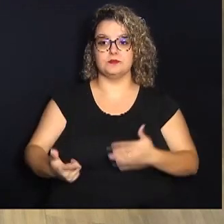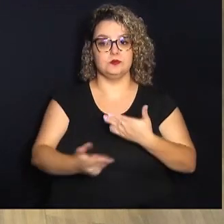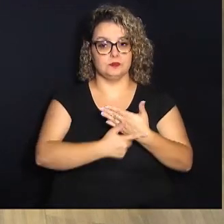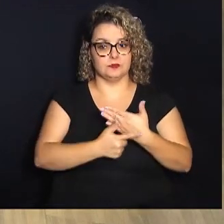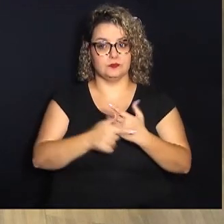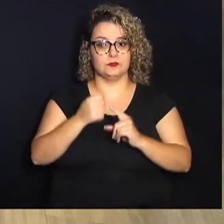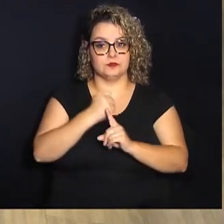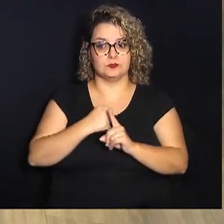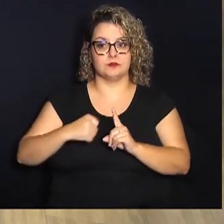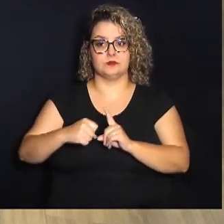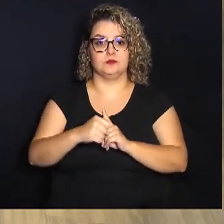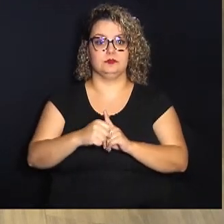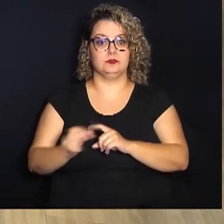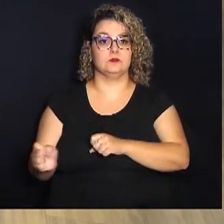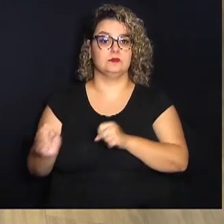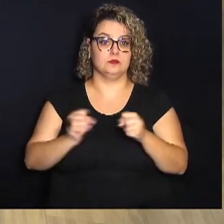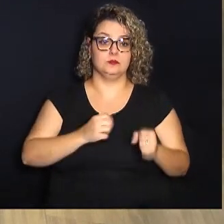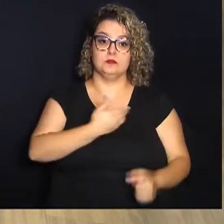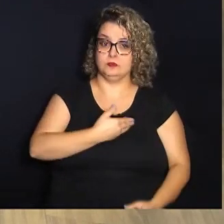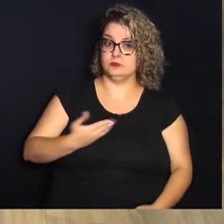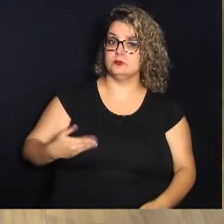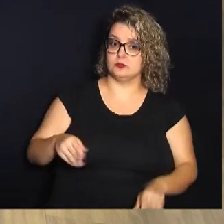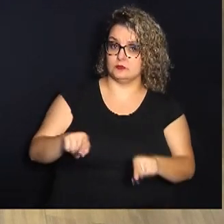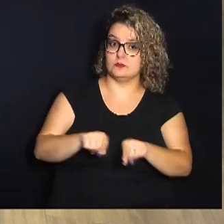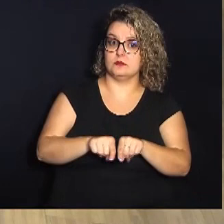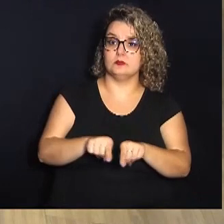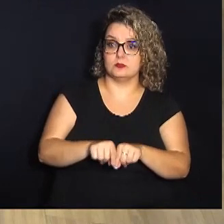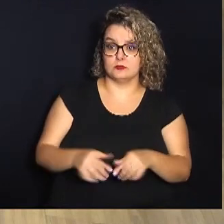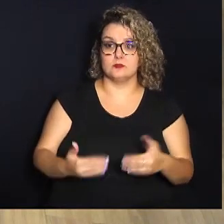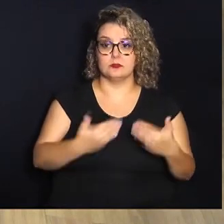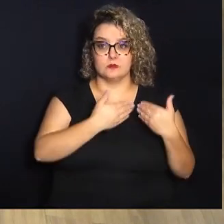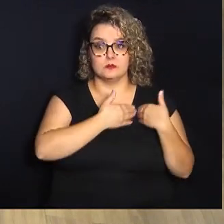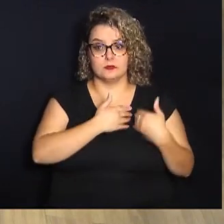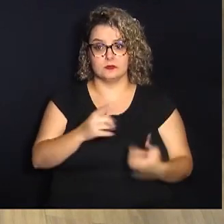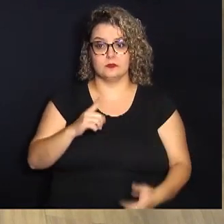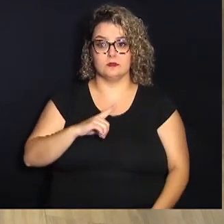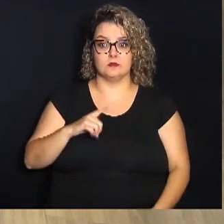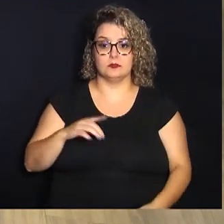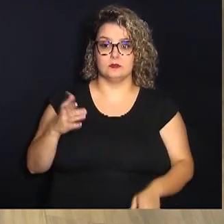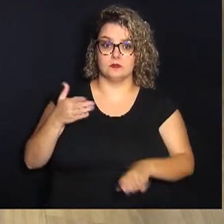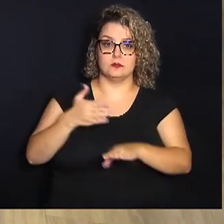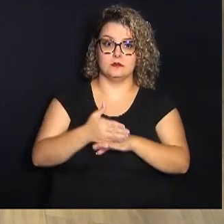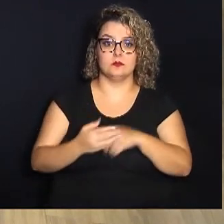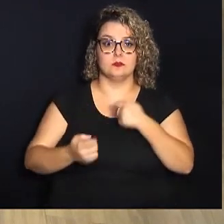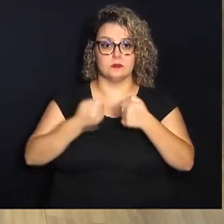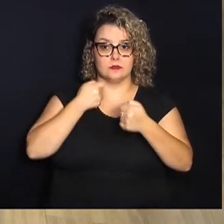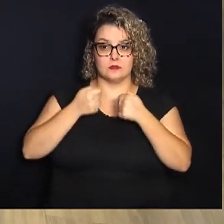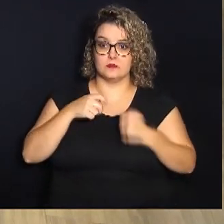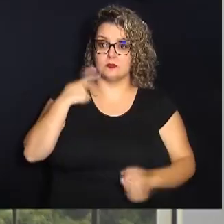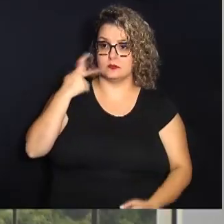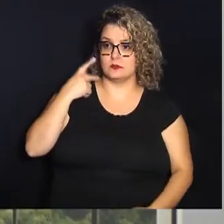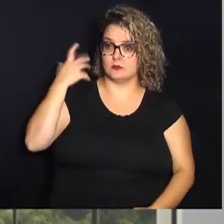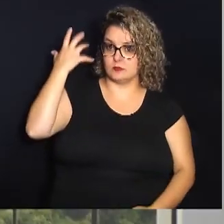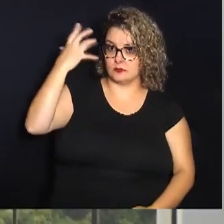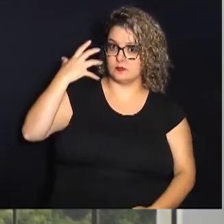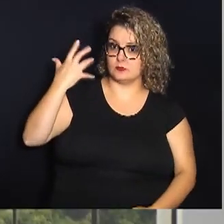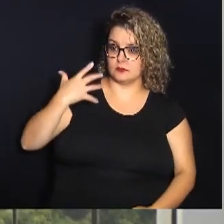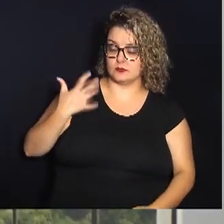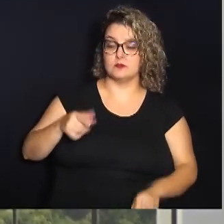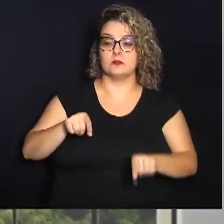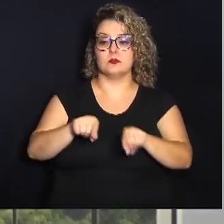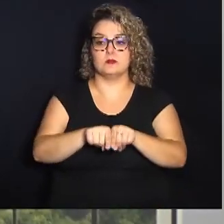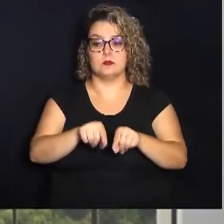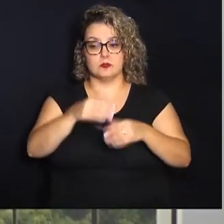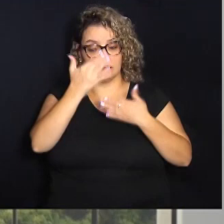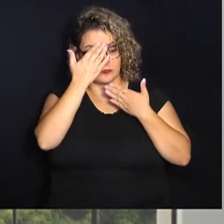o poder público também, a responsabilidade que tem. Participa aqui do Questão de Ordem a vereadora Guida Calisto, também